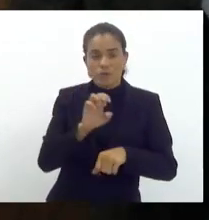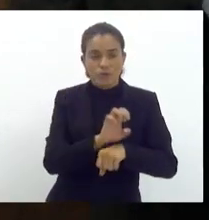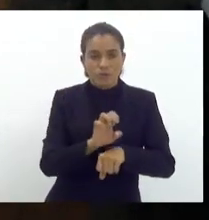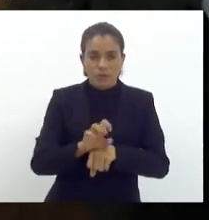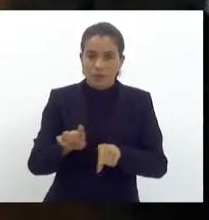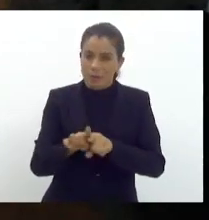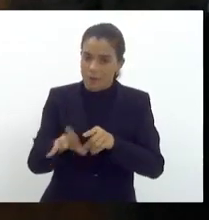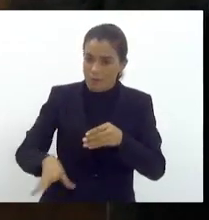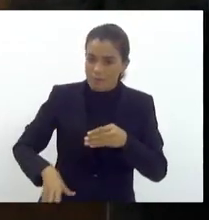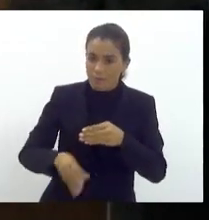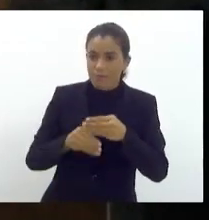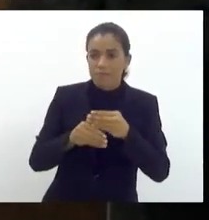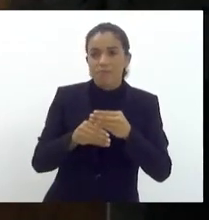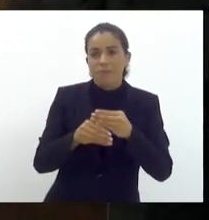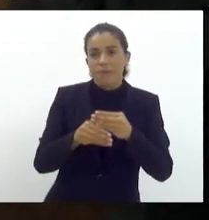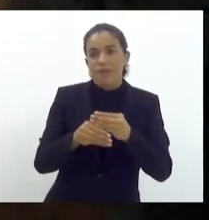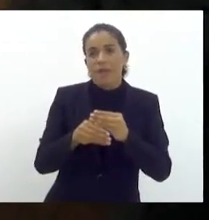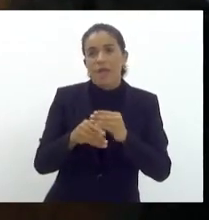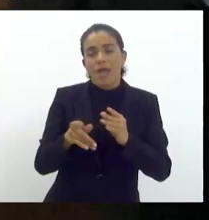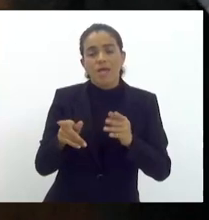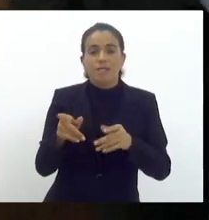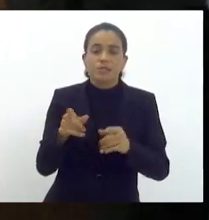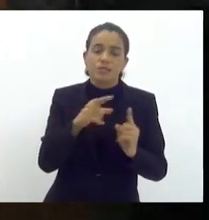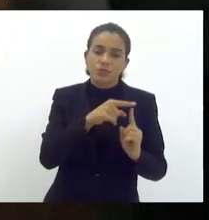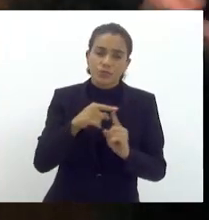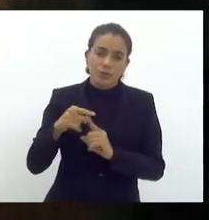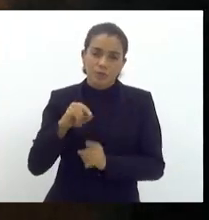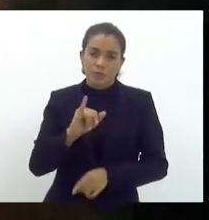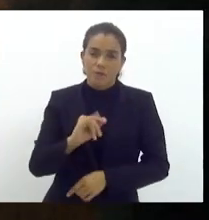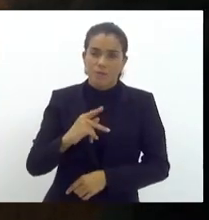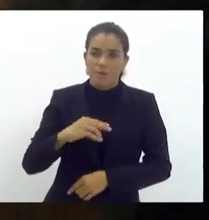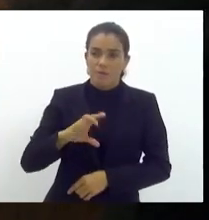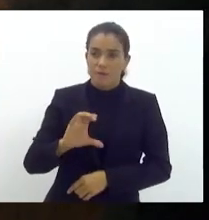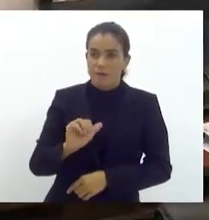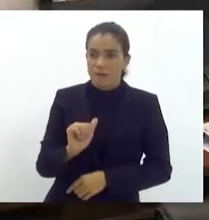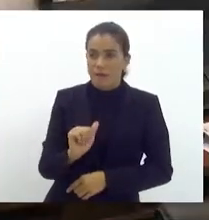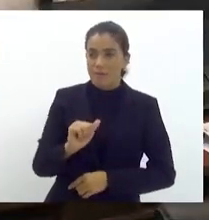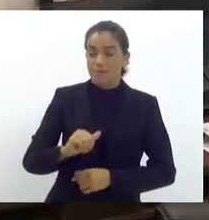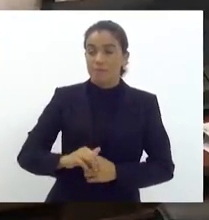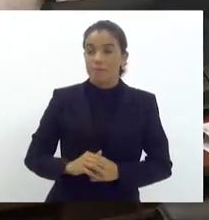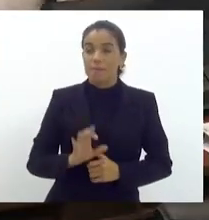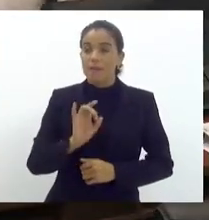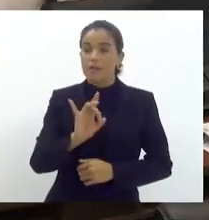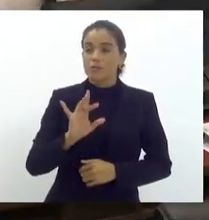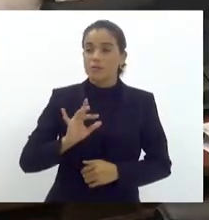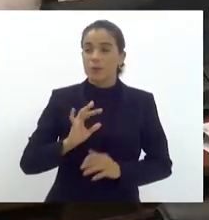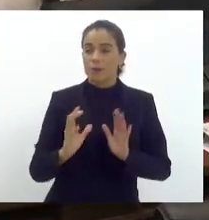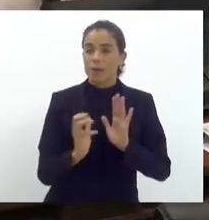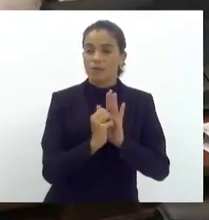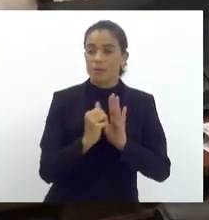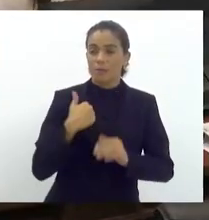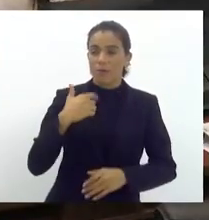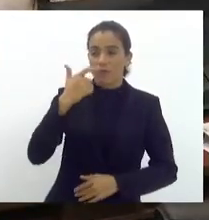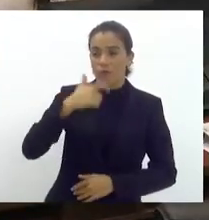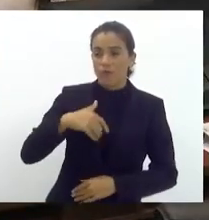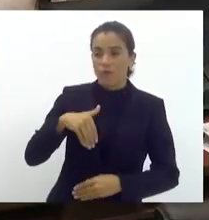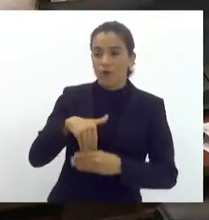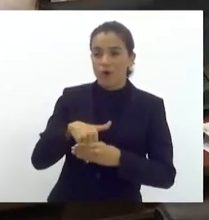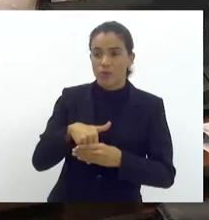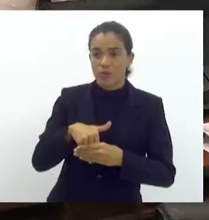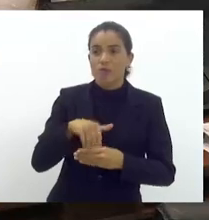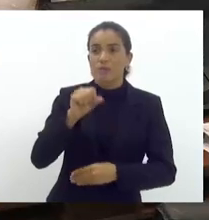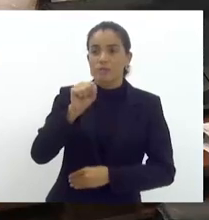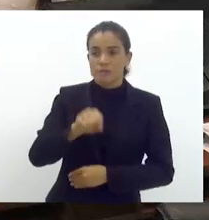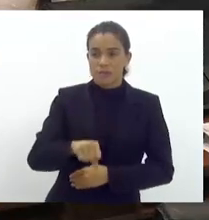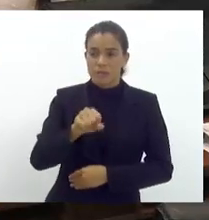implementem esse essa modelagem de IPVA para embarcações Presidente só para registrar não só para registrar